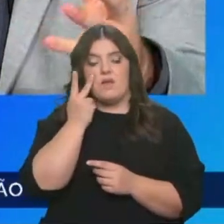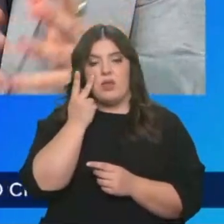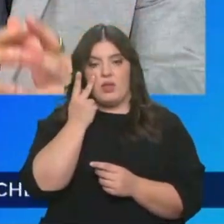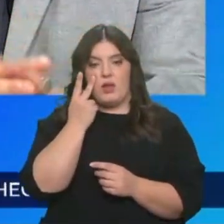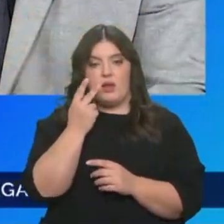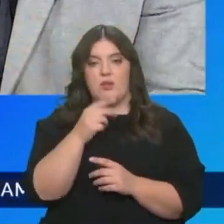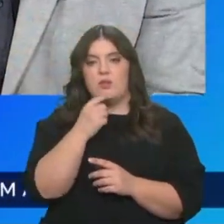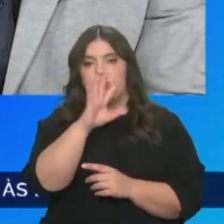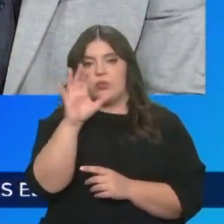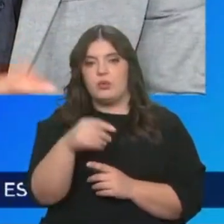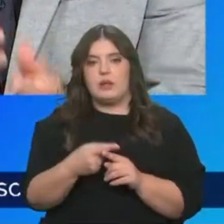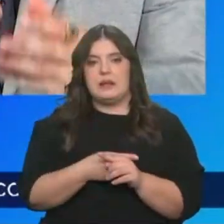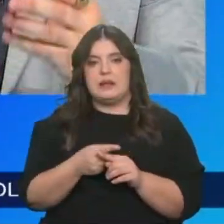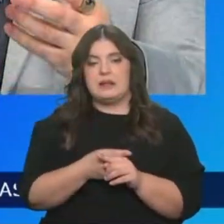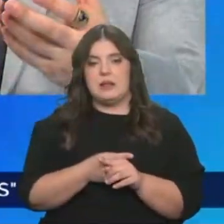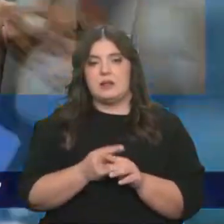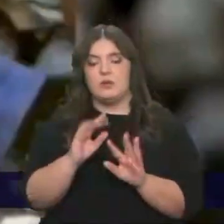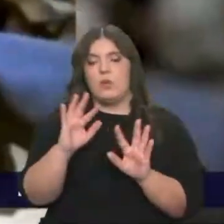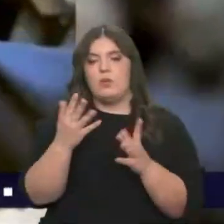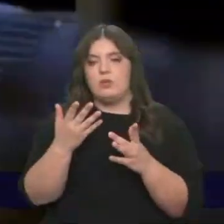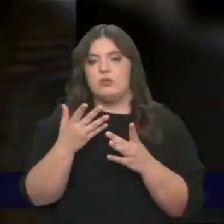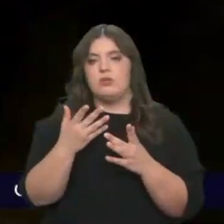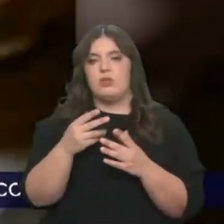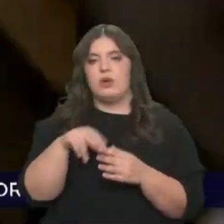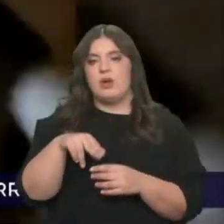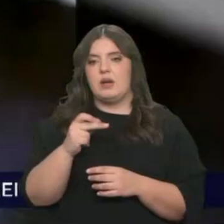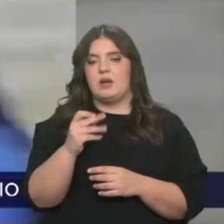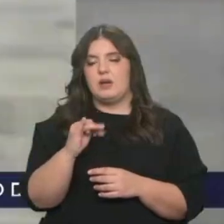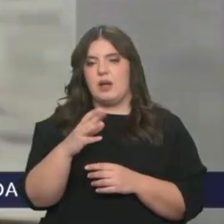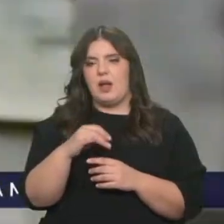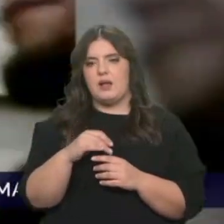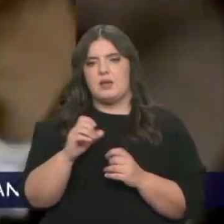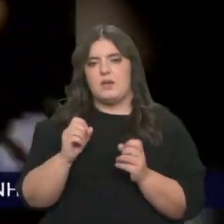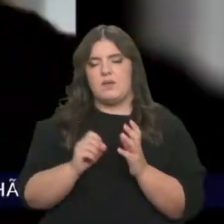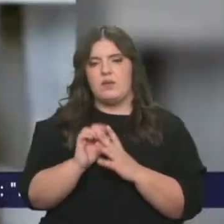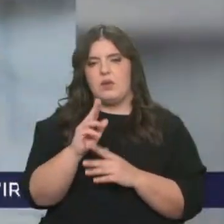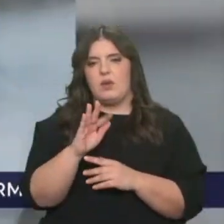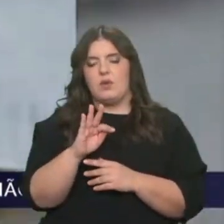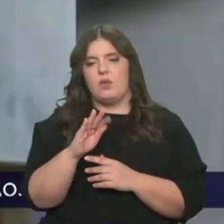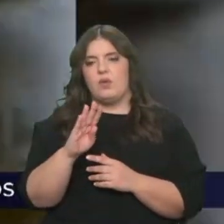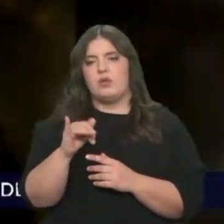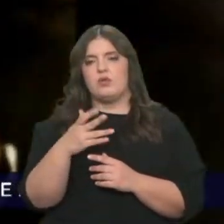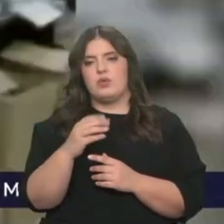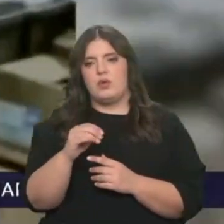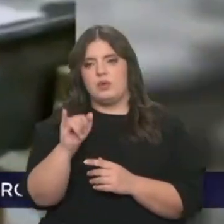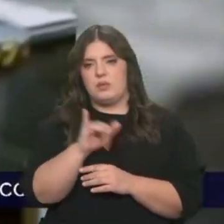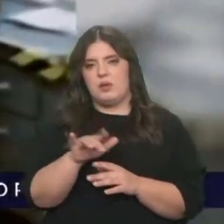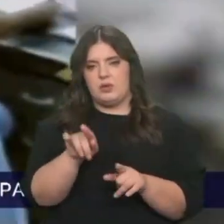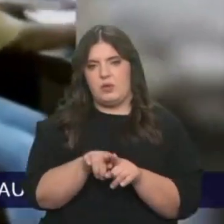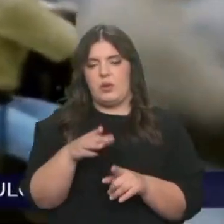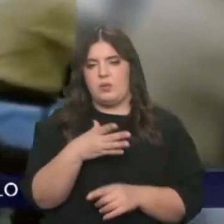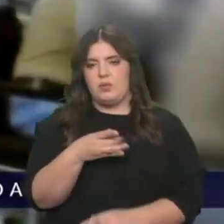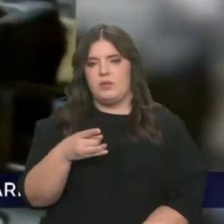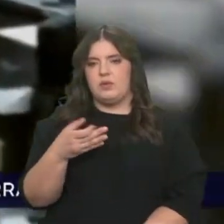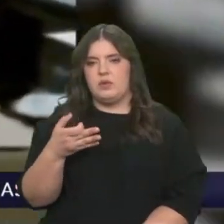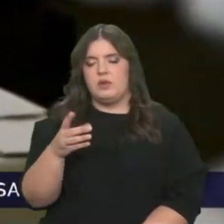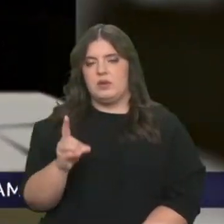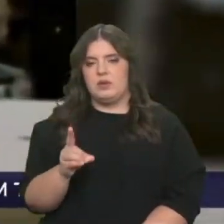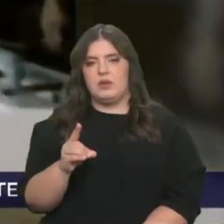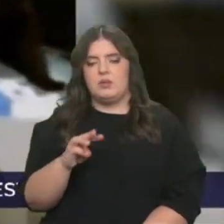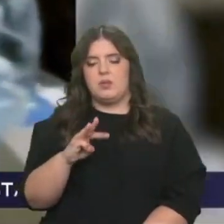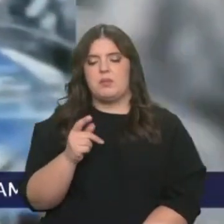uma pergunta muito interessante, que é, quando a NASA enviou as sondas Viking, nas imagens que estamos a ver, em 1976 para